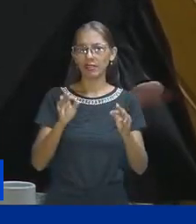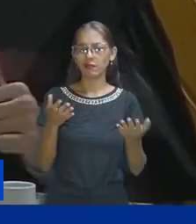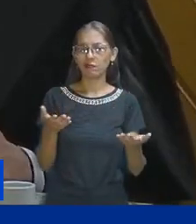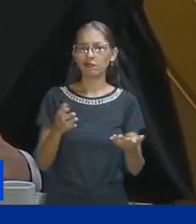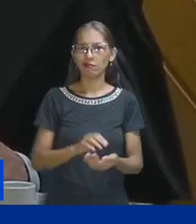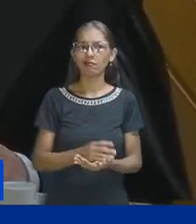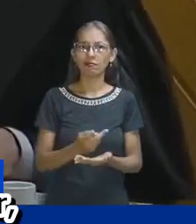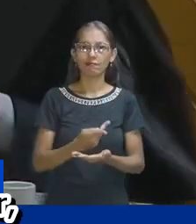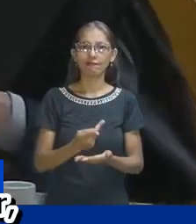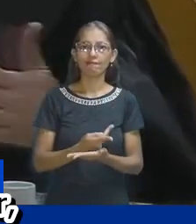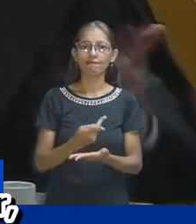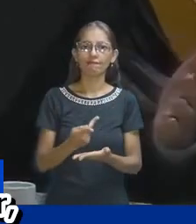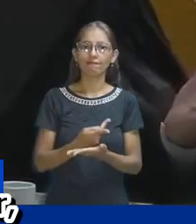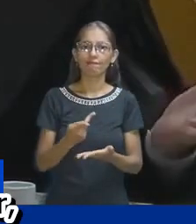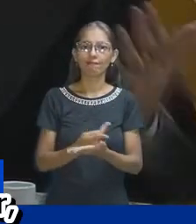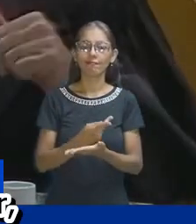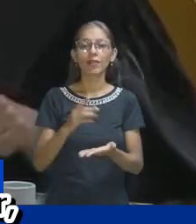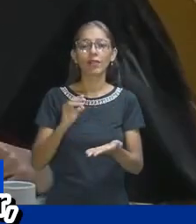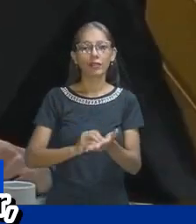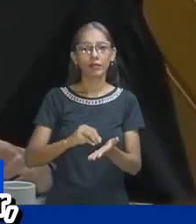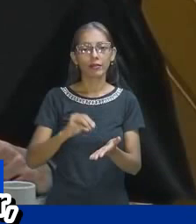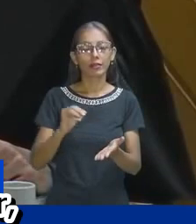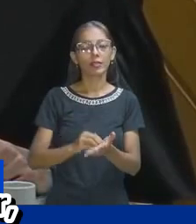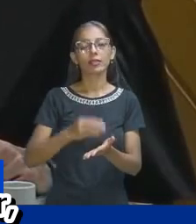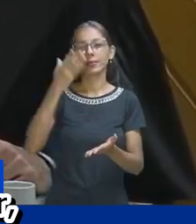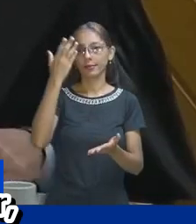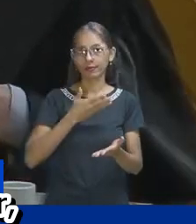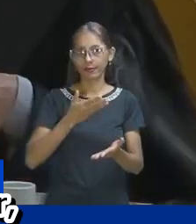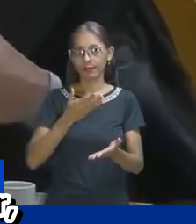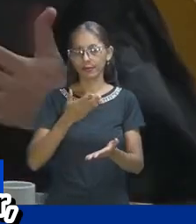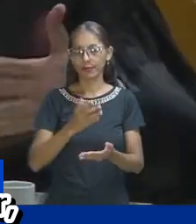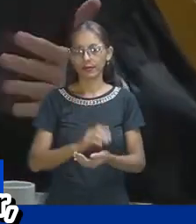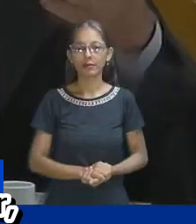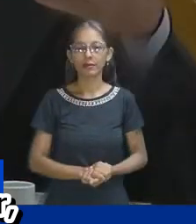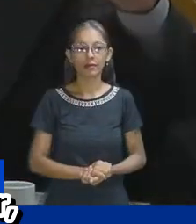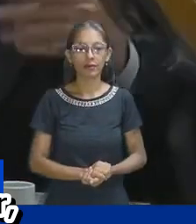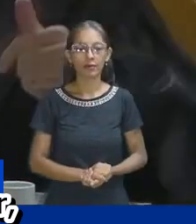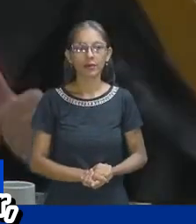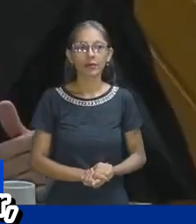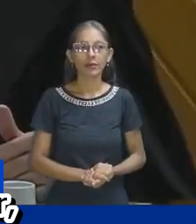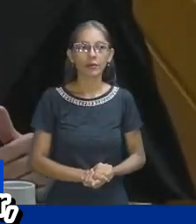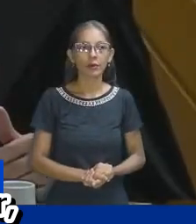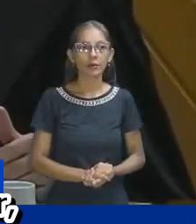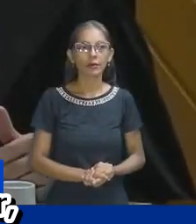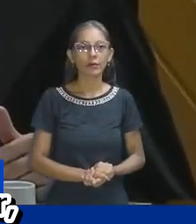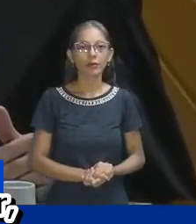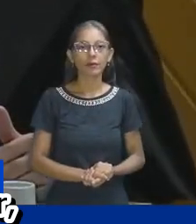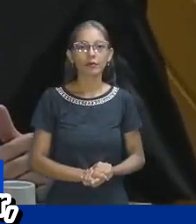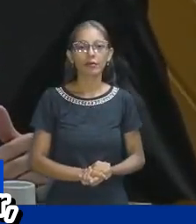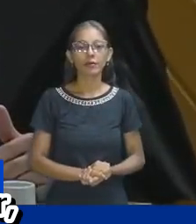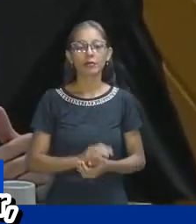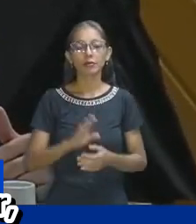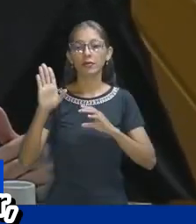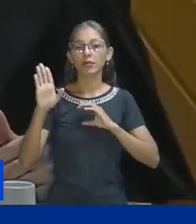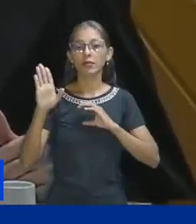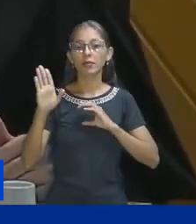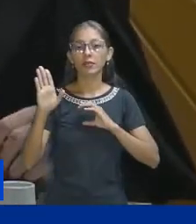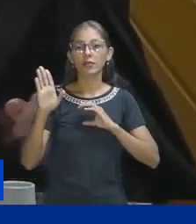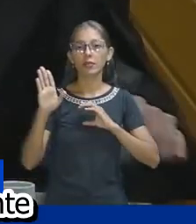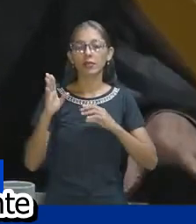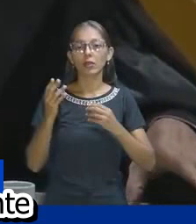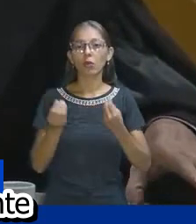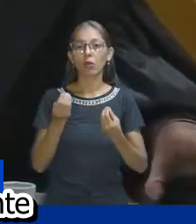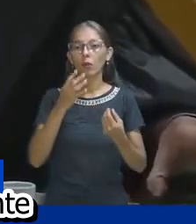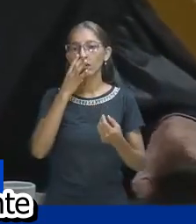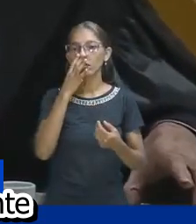de provas aqui. Não existe prova alguma contra o Diogo Sênior, nem mesmo ciência a respeito dos fatos.